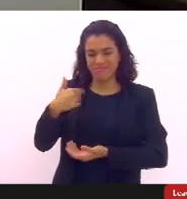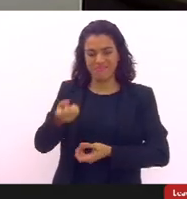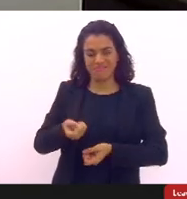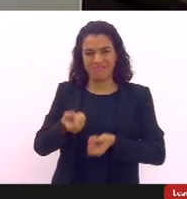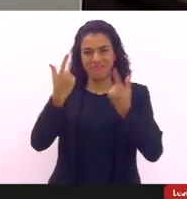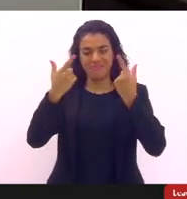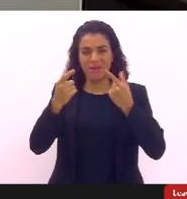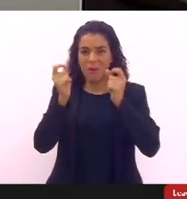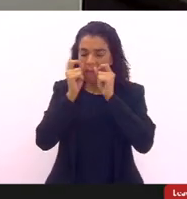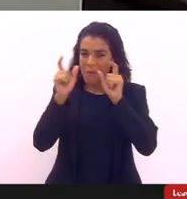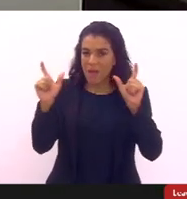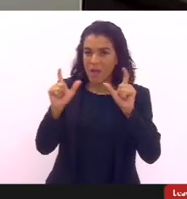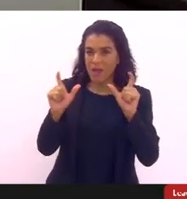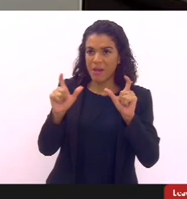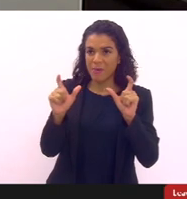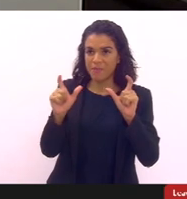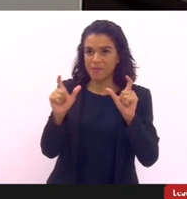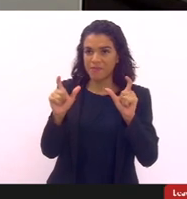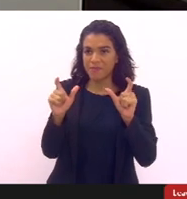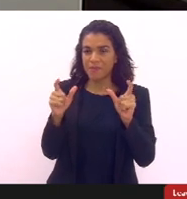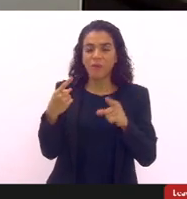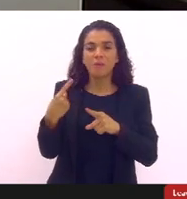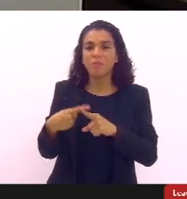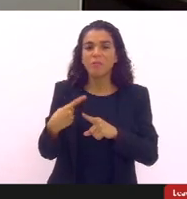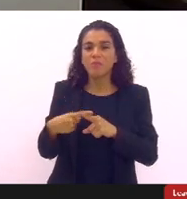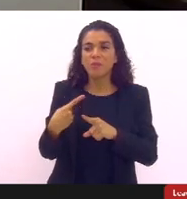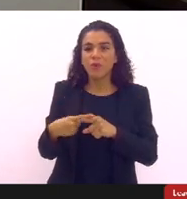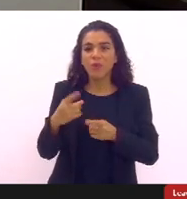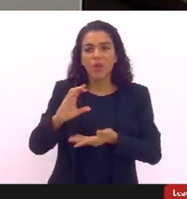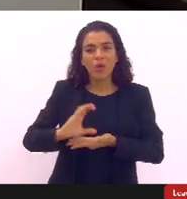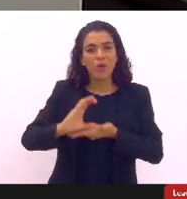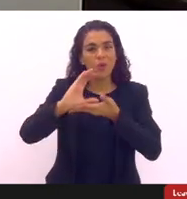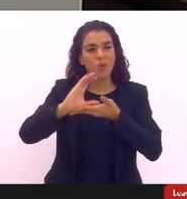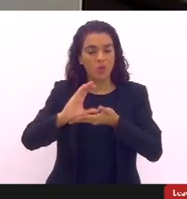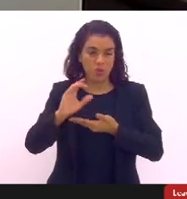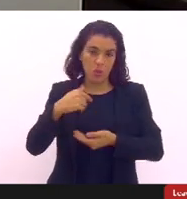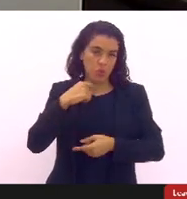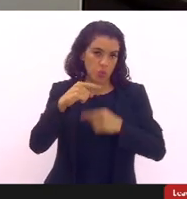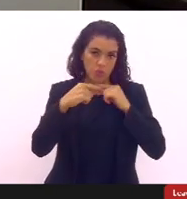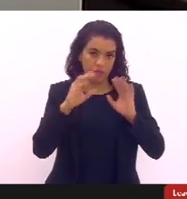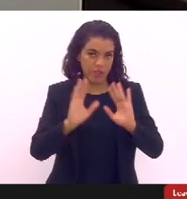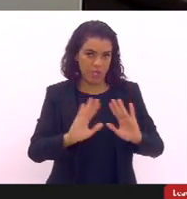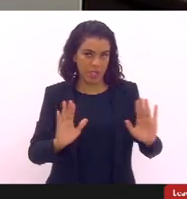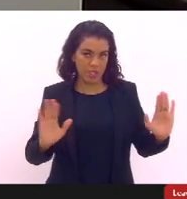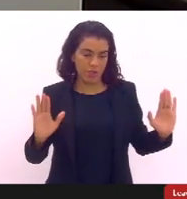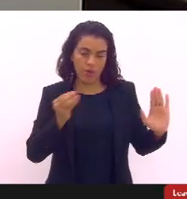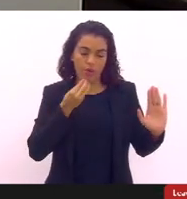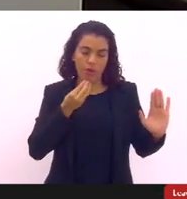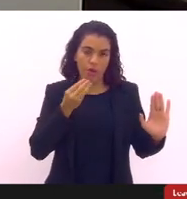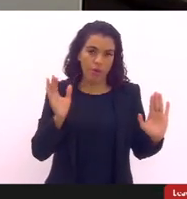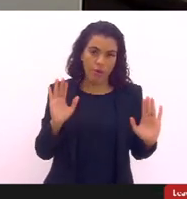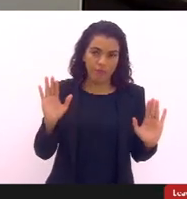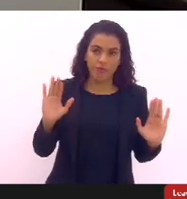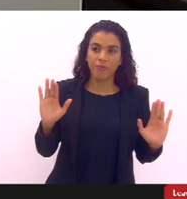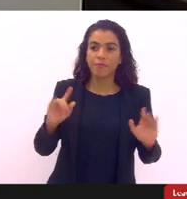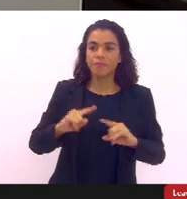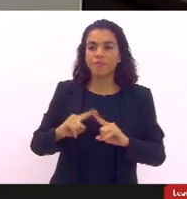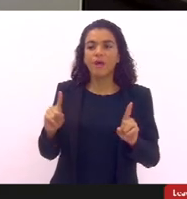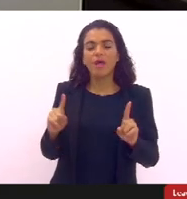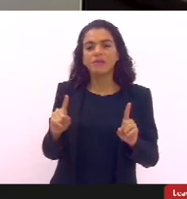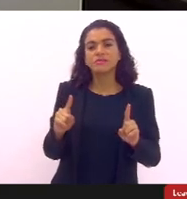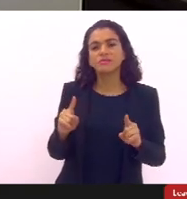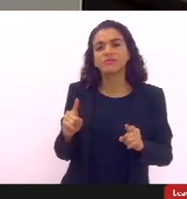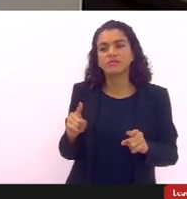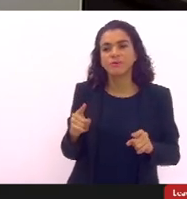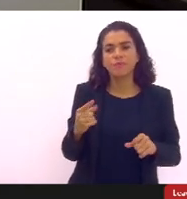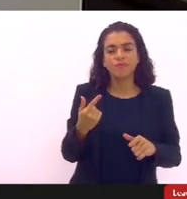espanto, sinceramente, né? O porquê do conselho, não estou duvidando aqui, obviamente, né? Mas eu